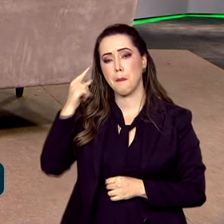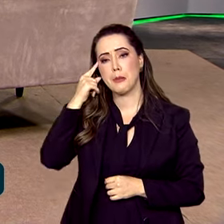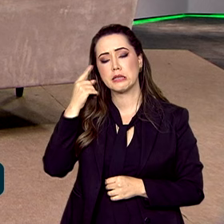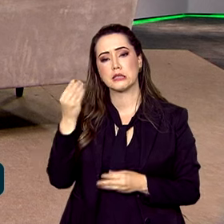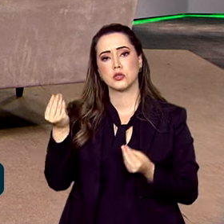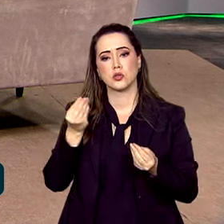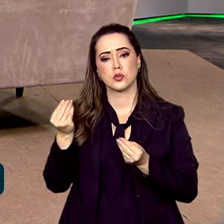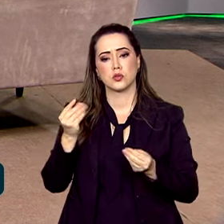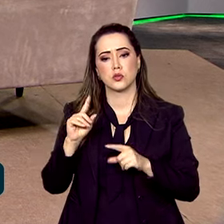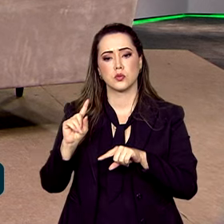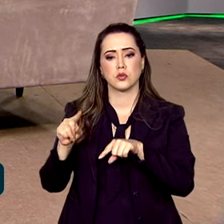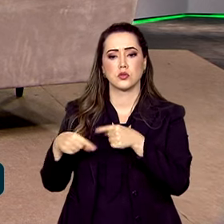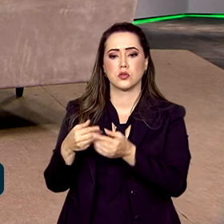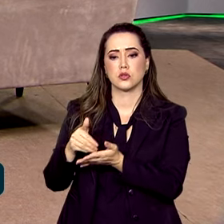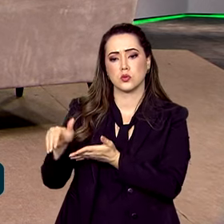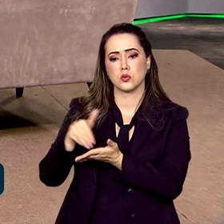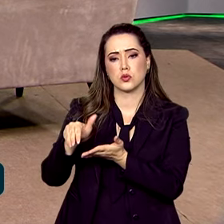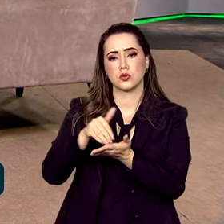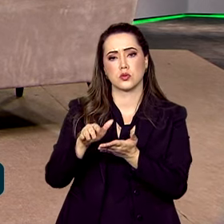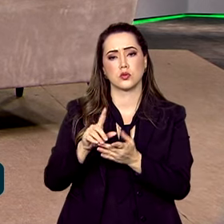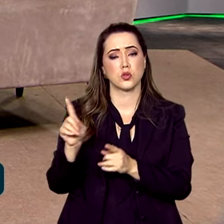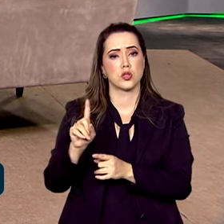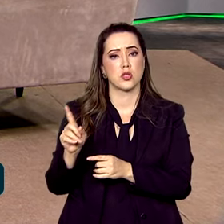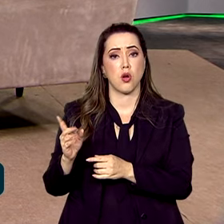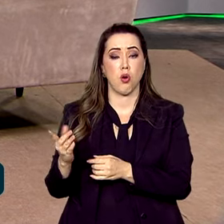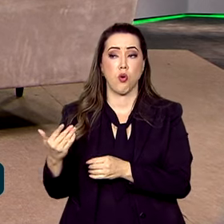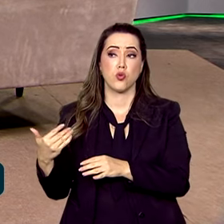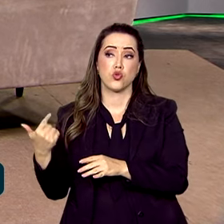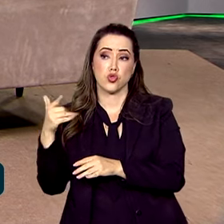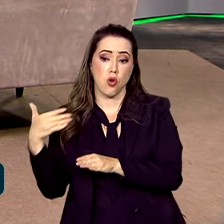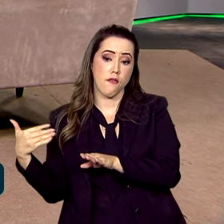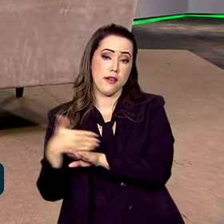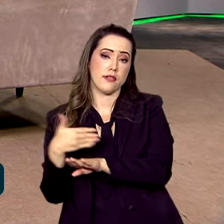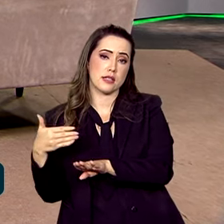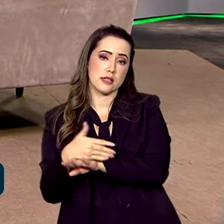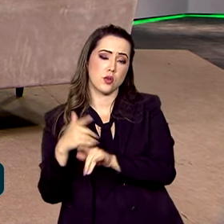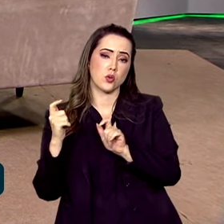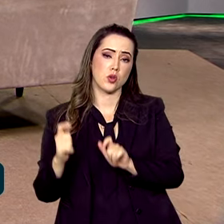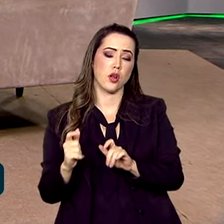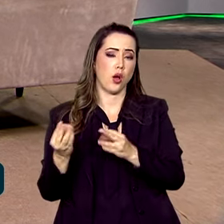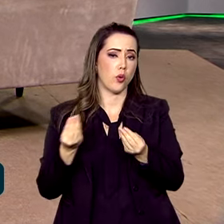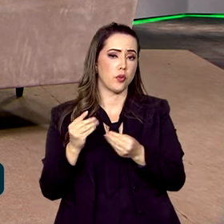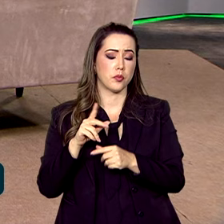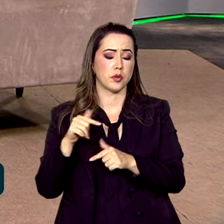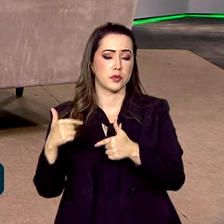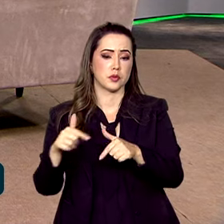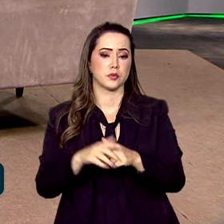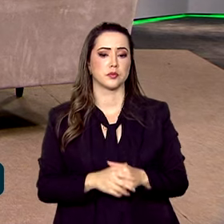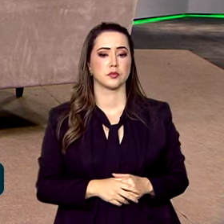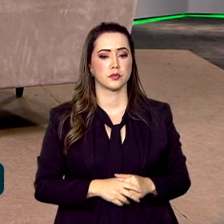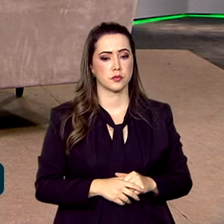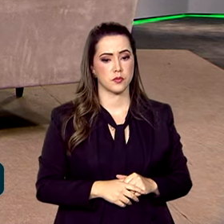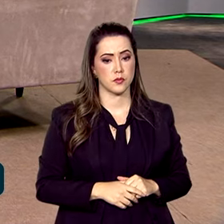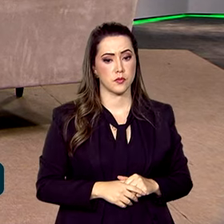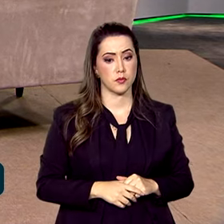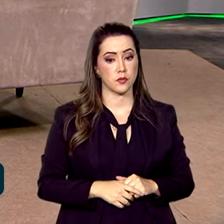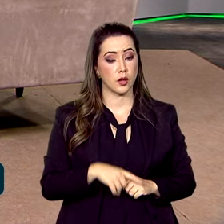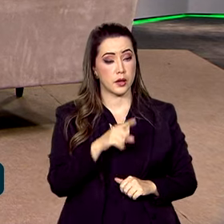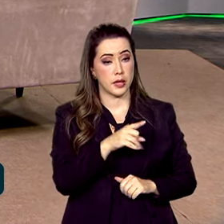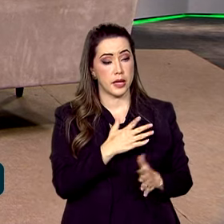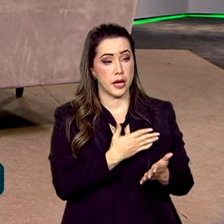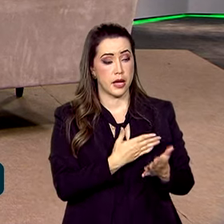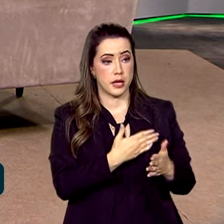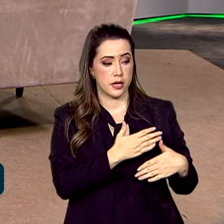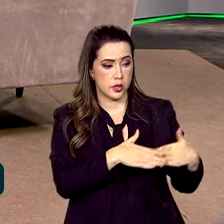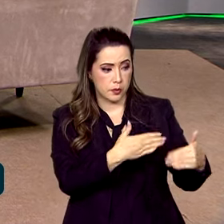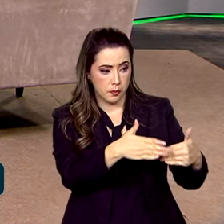para, logo após a desintrusão, não ocorra novamente a invasão desses territórios? Olha, esse processo é um processo que ele se inicia,